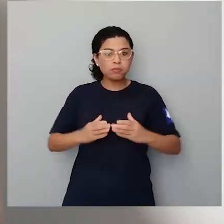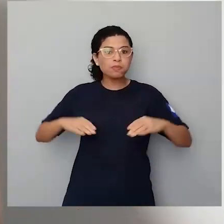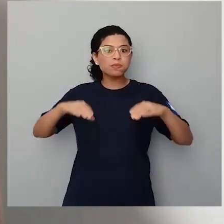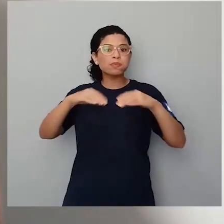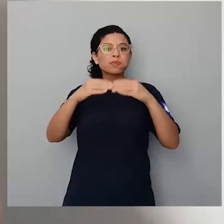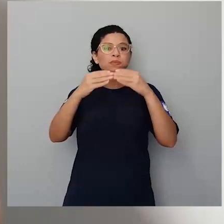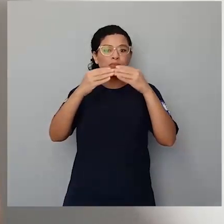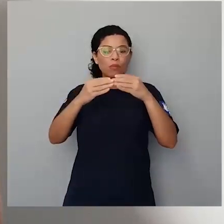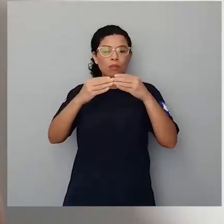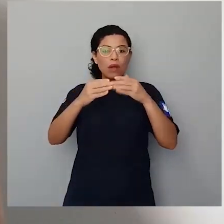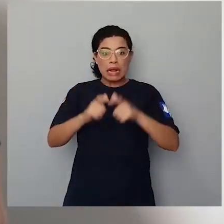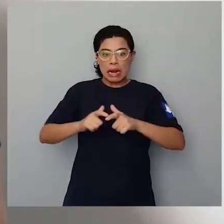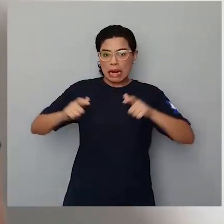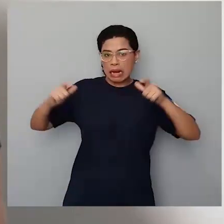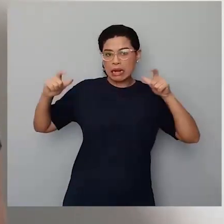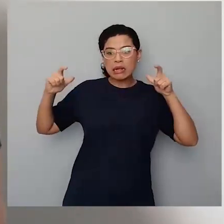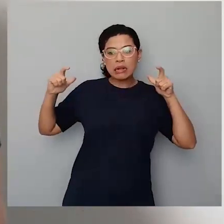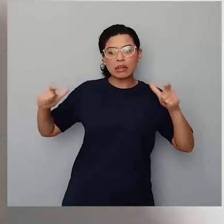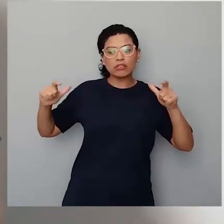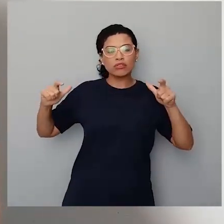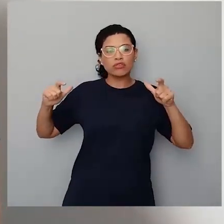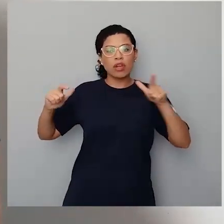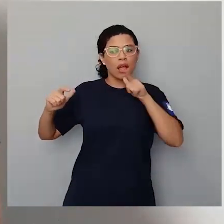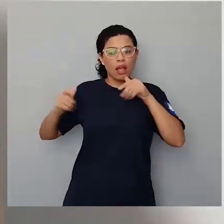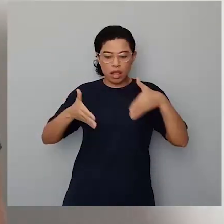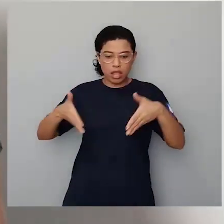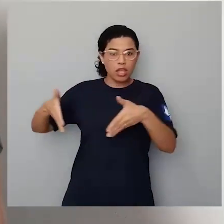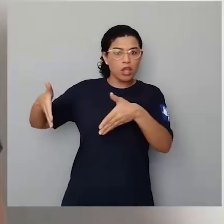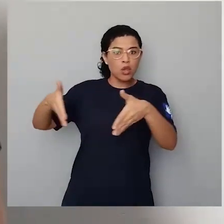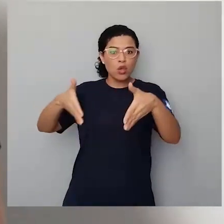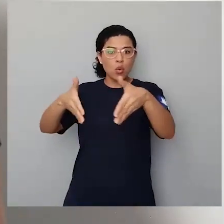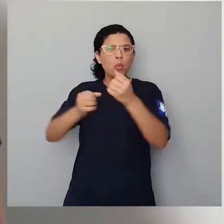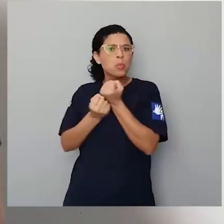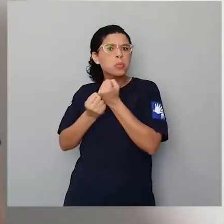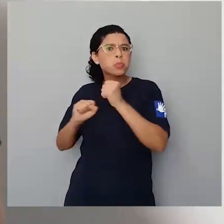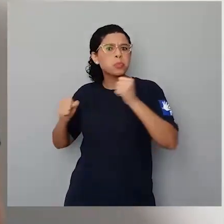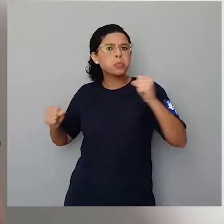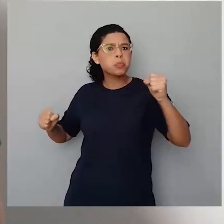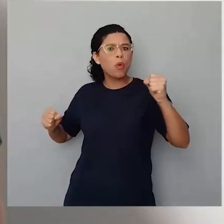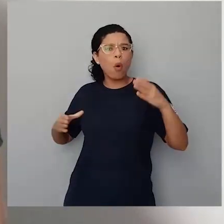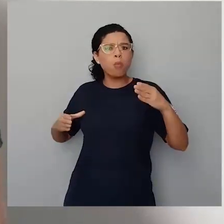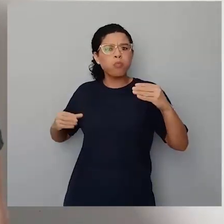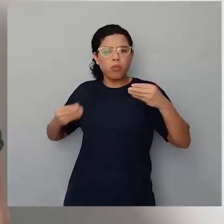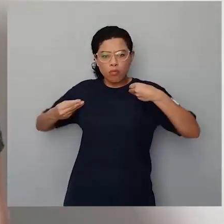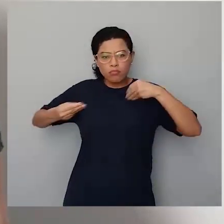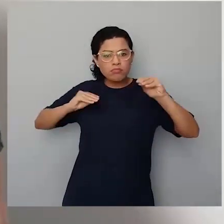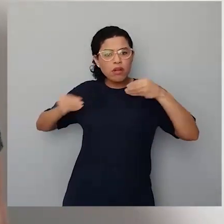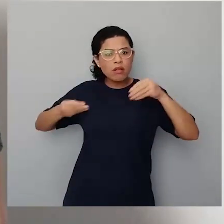Bom, garrafas PETs gigantes ao longo do rio. Para quê?